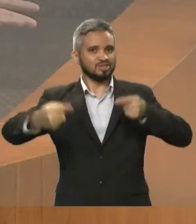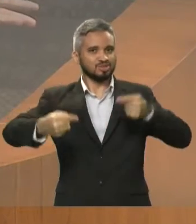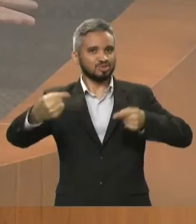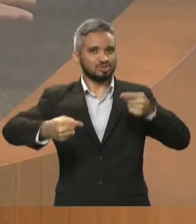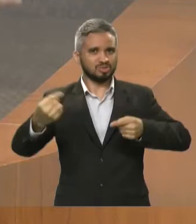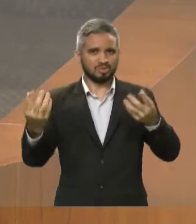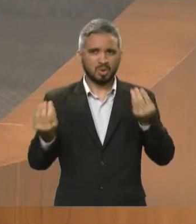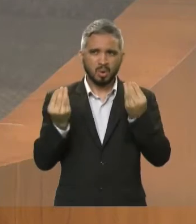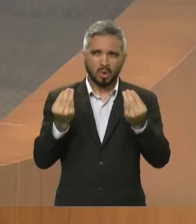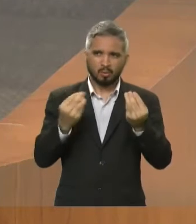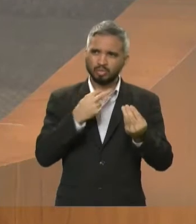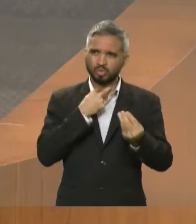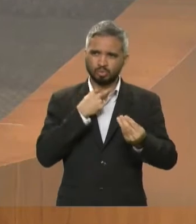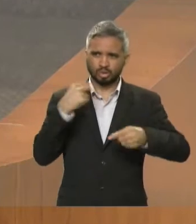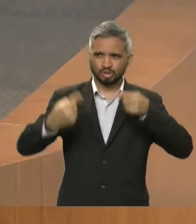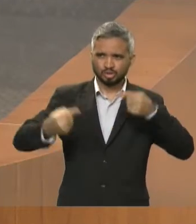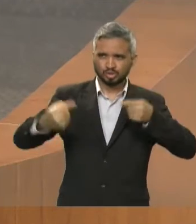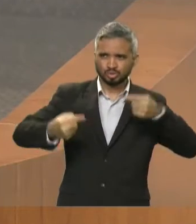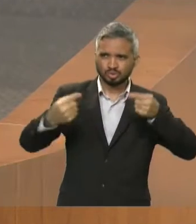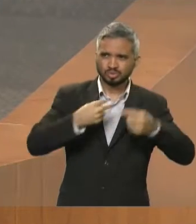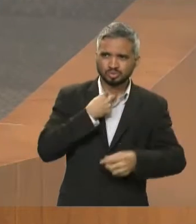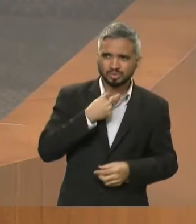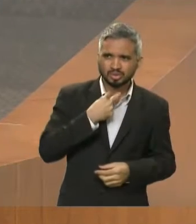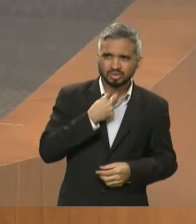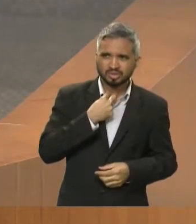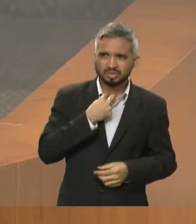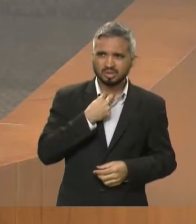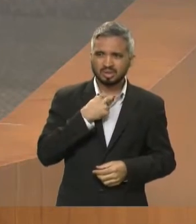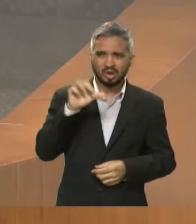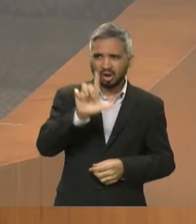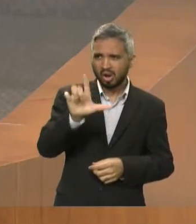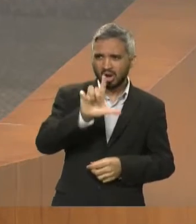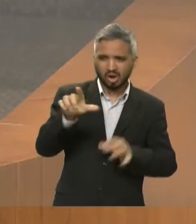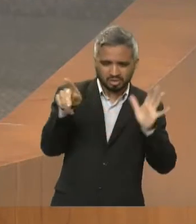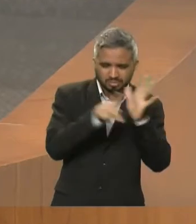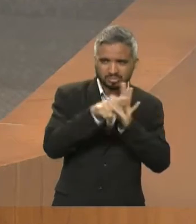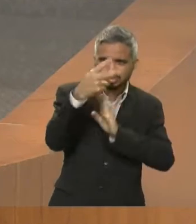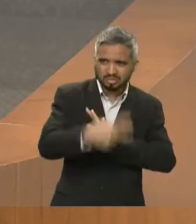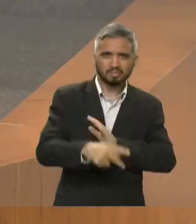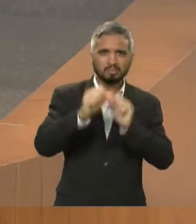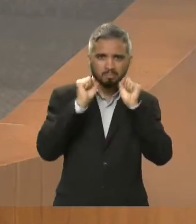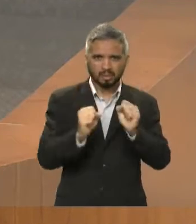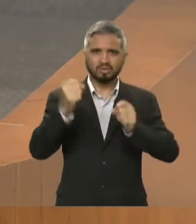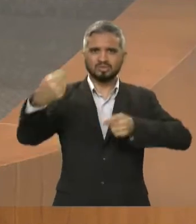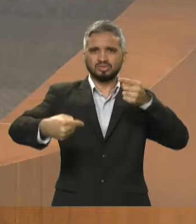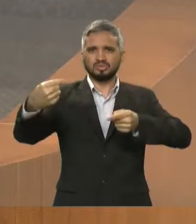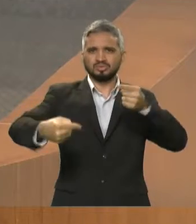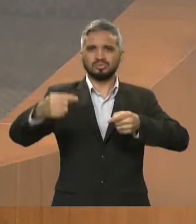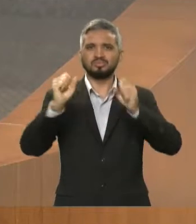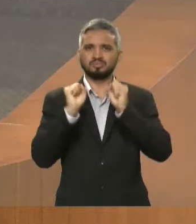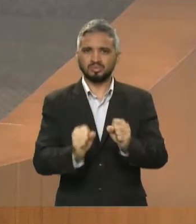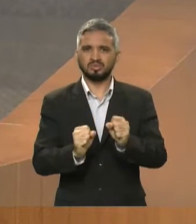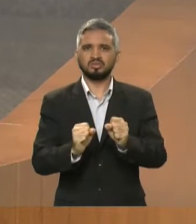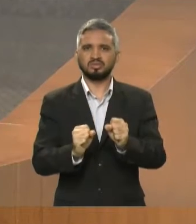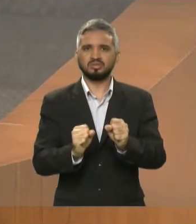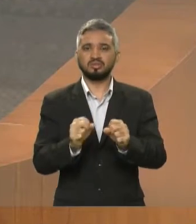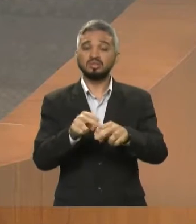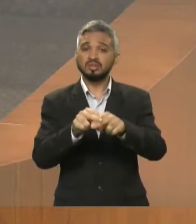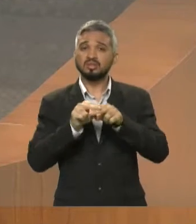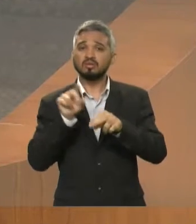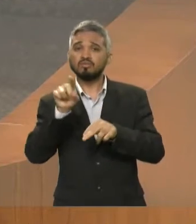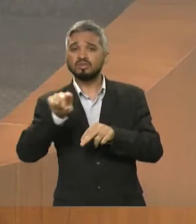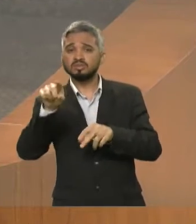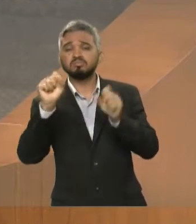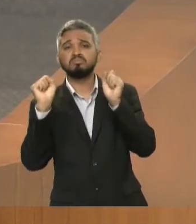podemos. É o debate das ideias. Então nos convença. Convença os deputados. Convença toda